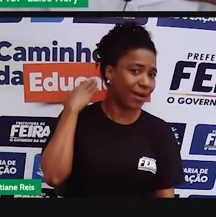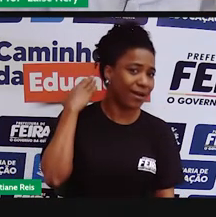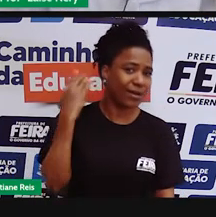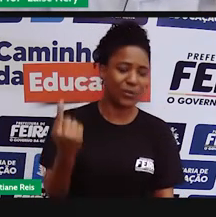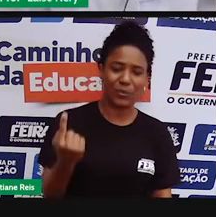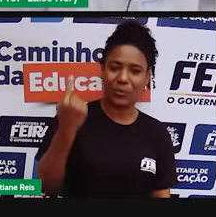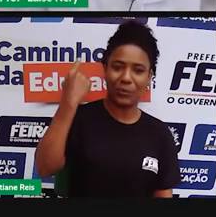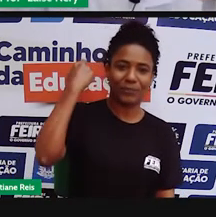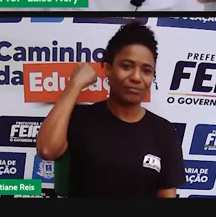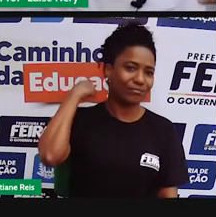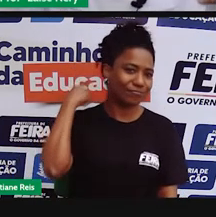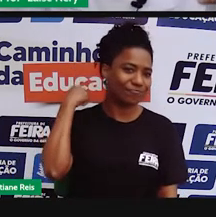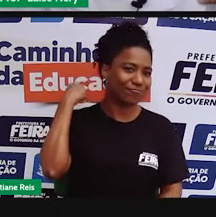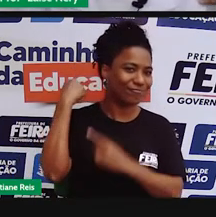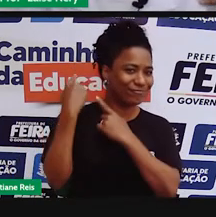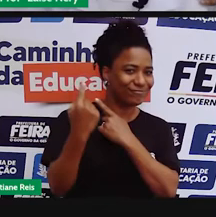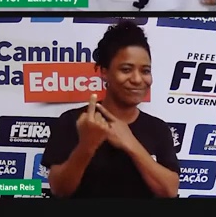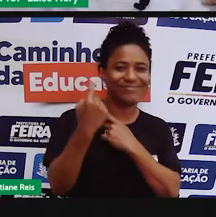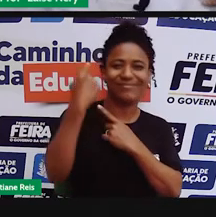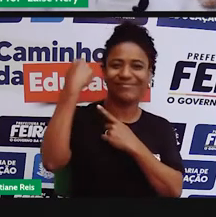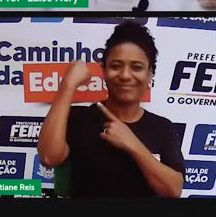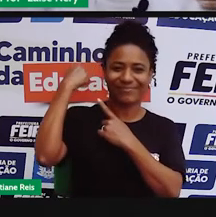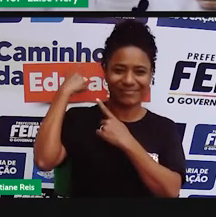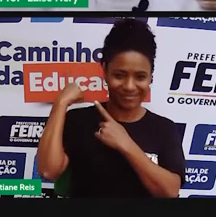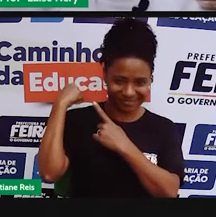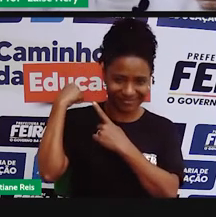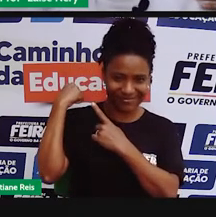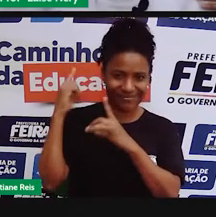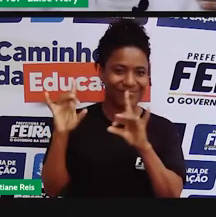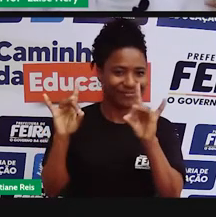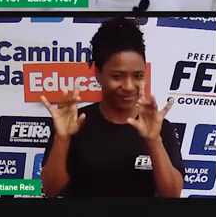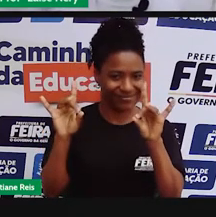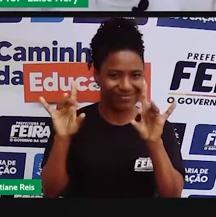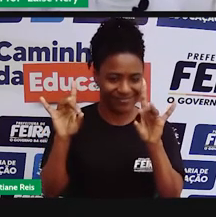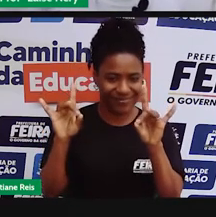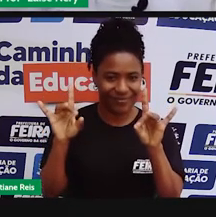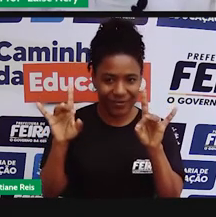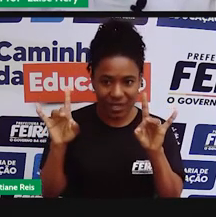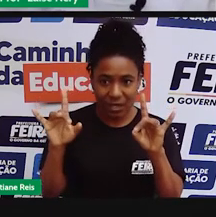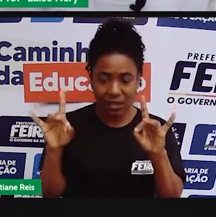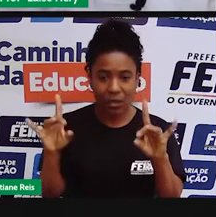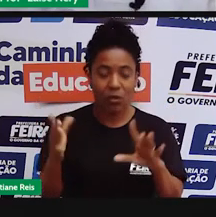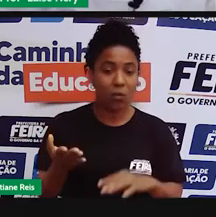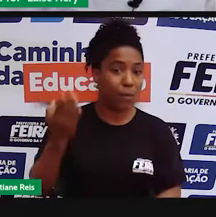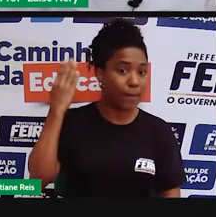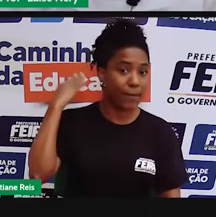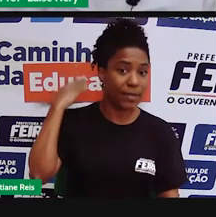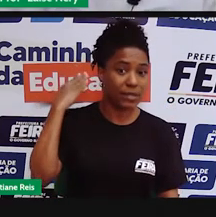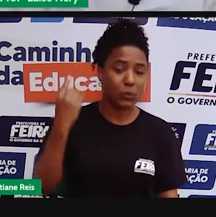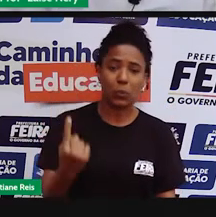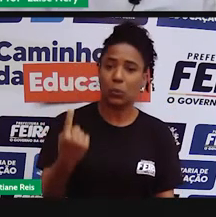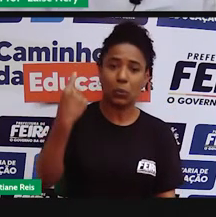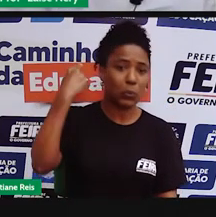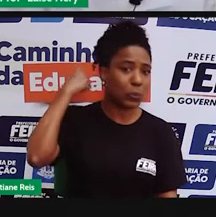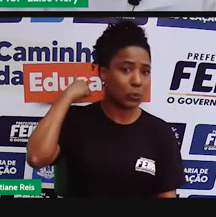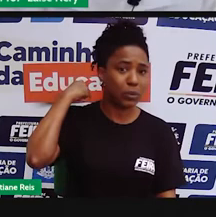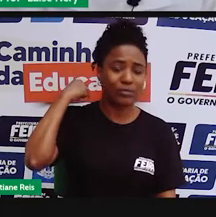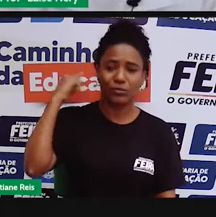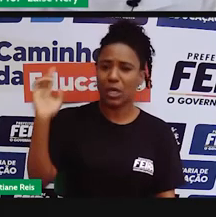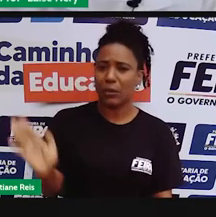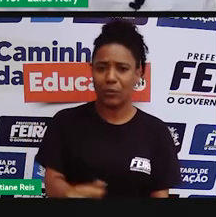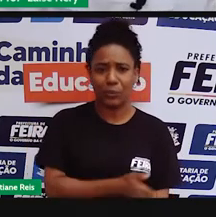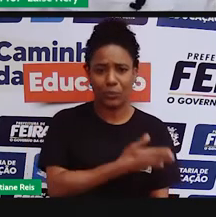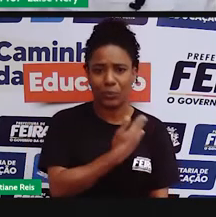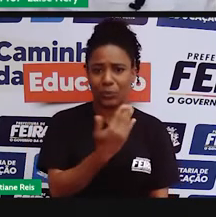mais refinada de dizer. Então, passado e pretérito é a mesma coisa, é o que já passou. É a